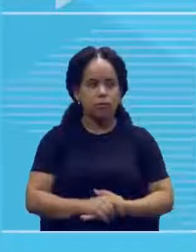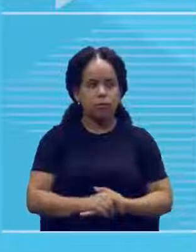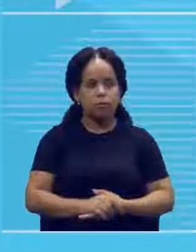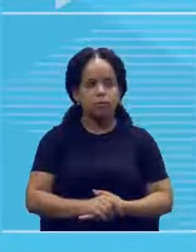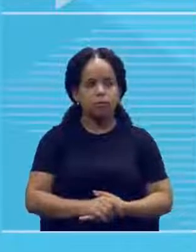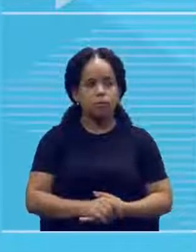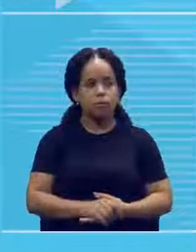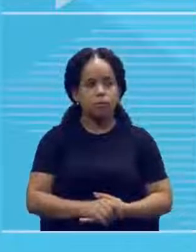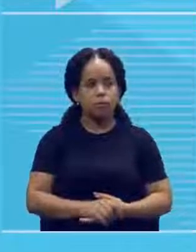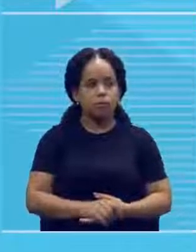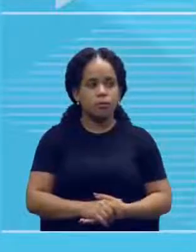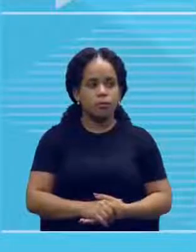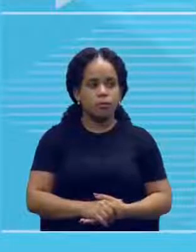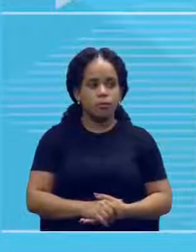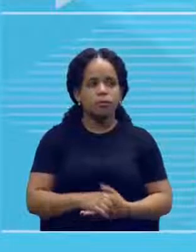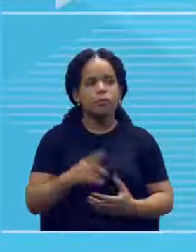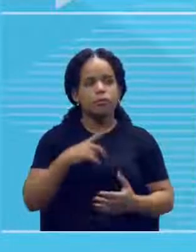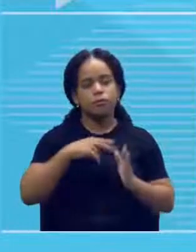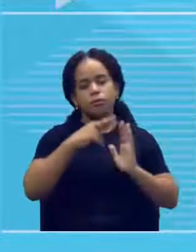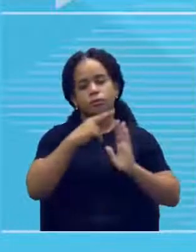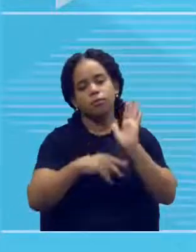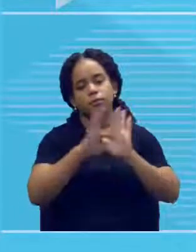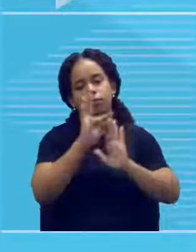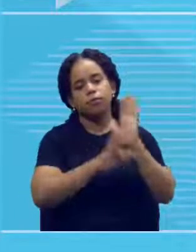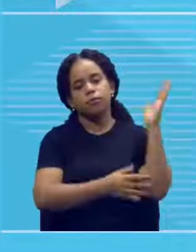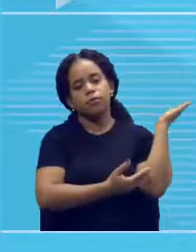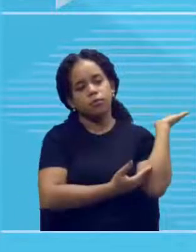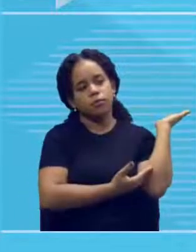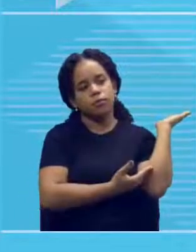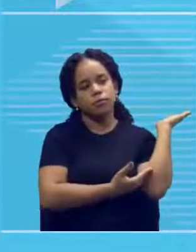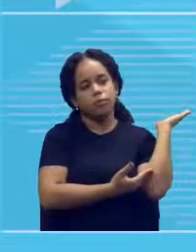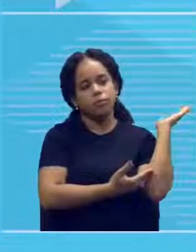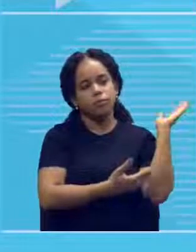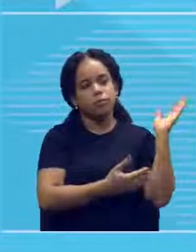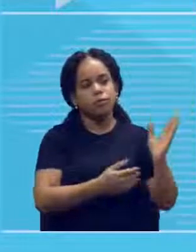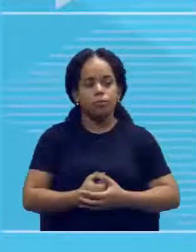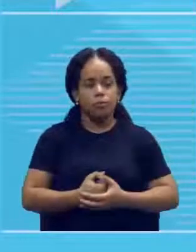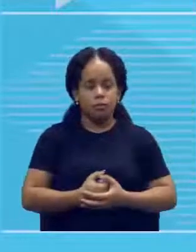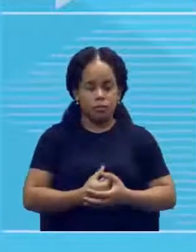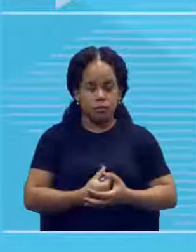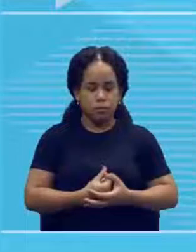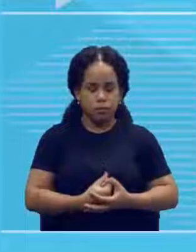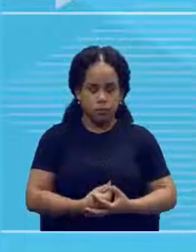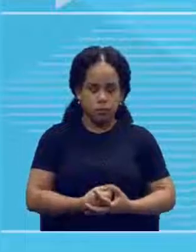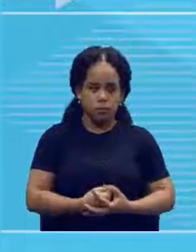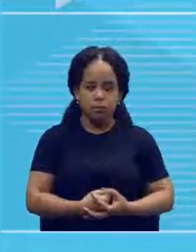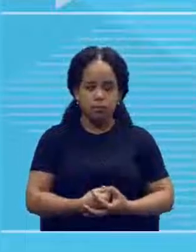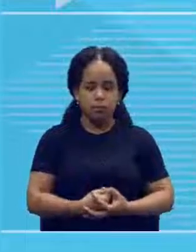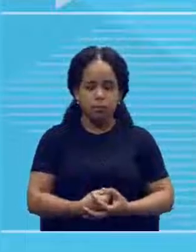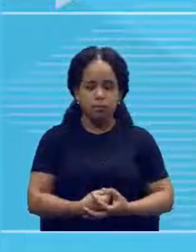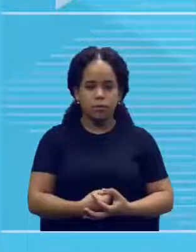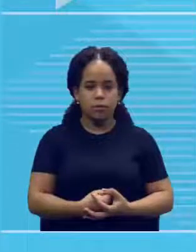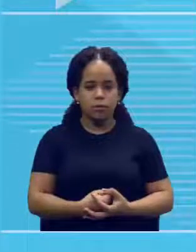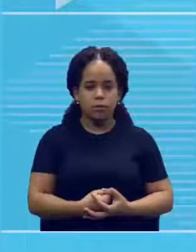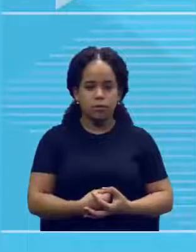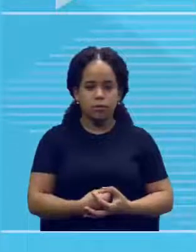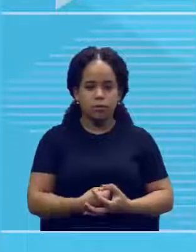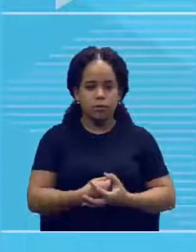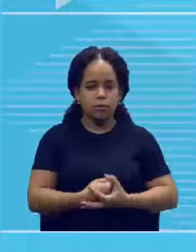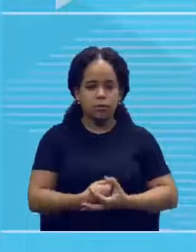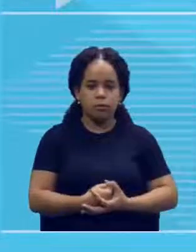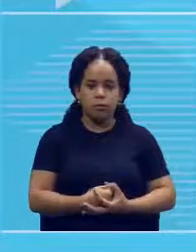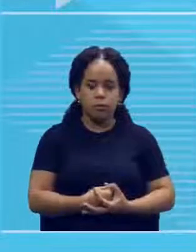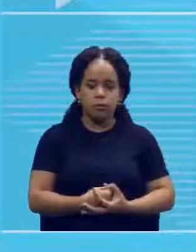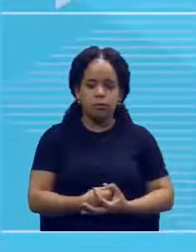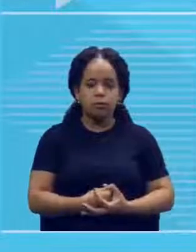Trevas. Pelos humanistas do Renascimento, a Idade Média foi para a dança um período